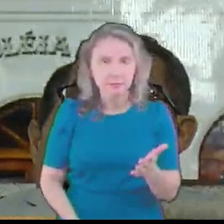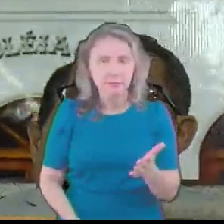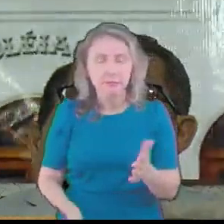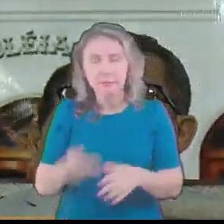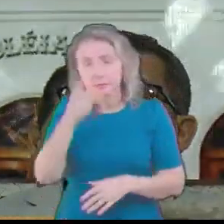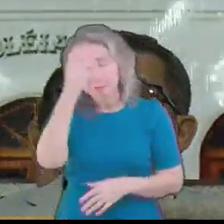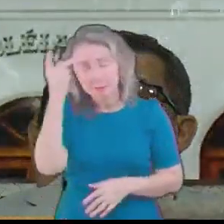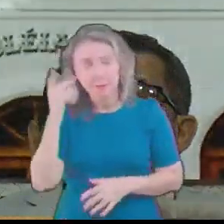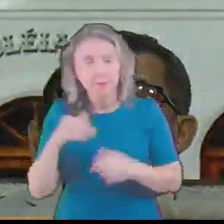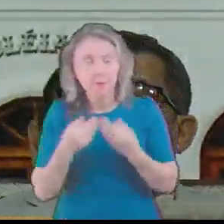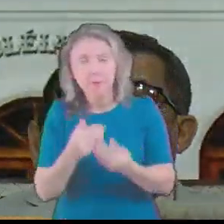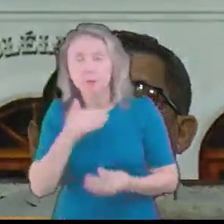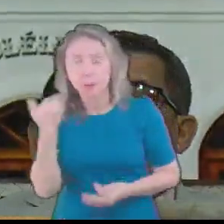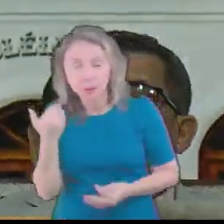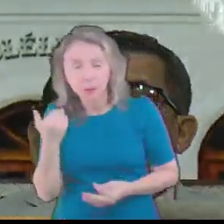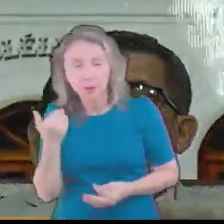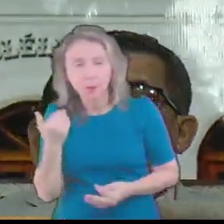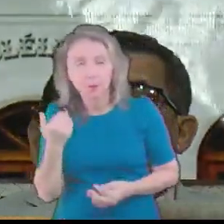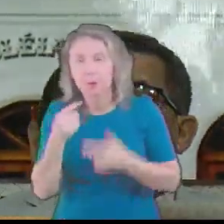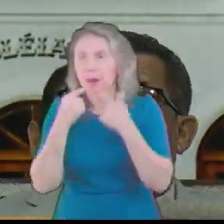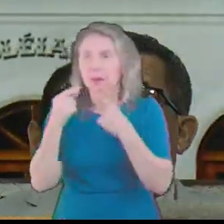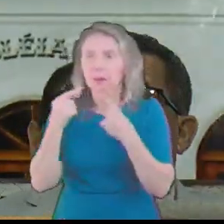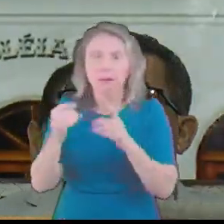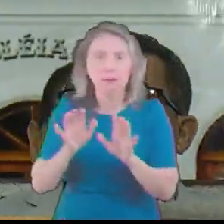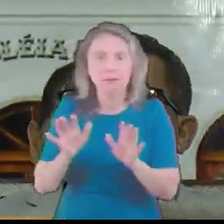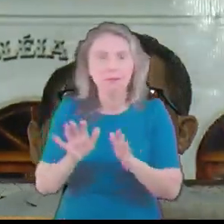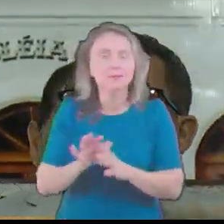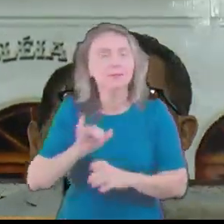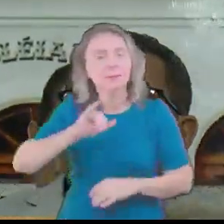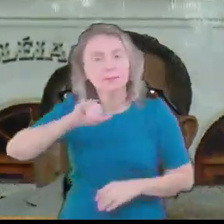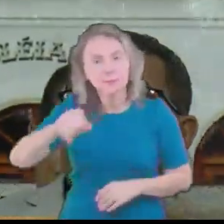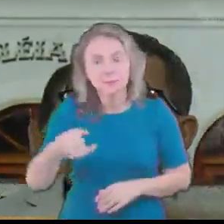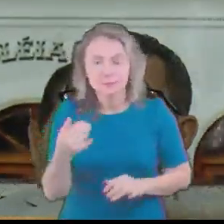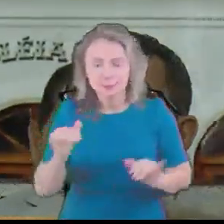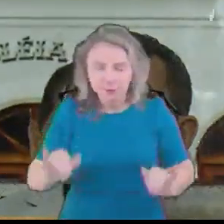nada. O homem Jó perdeu tudo